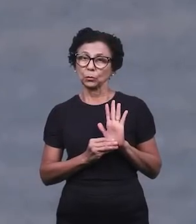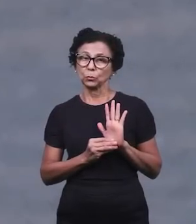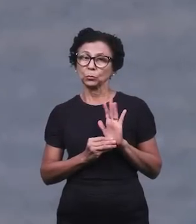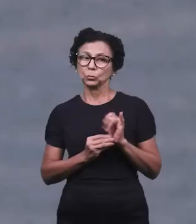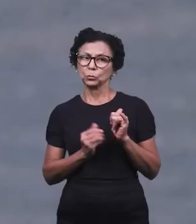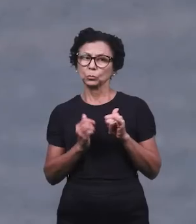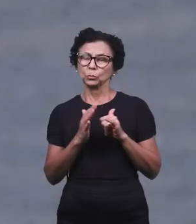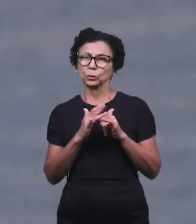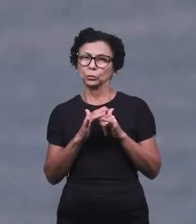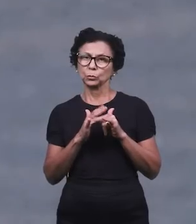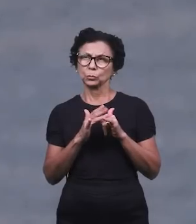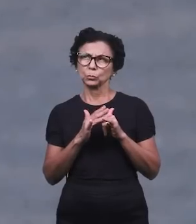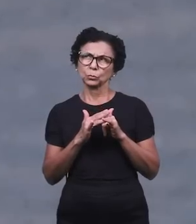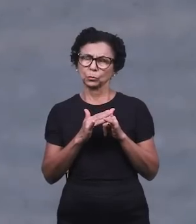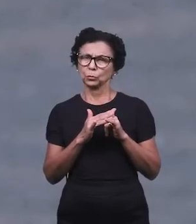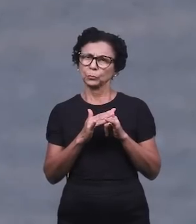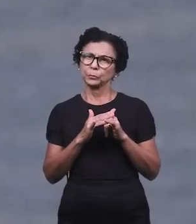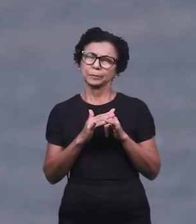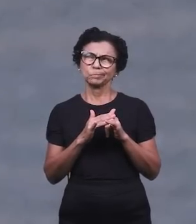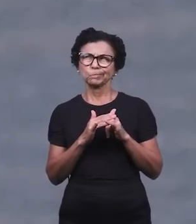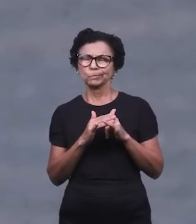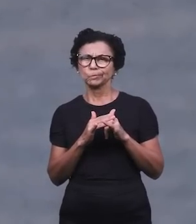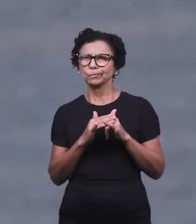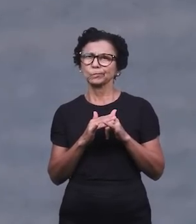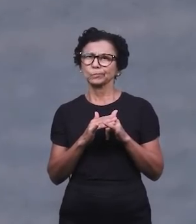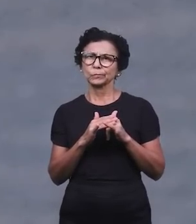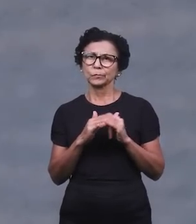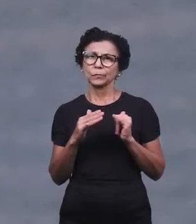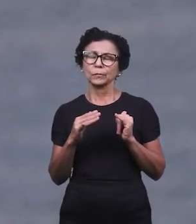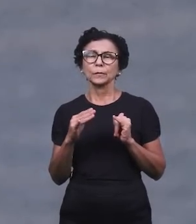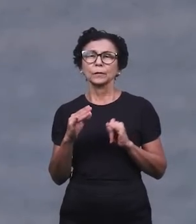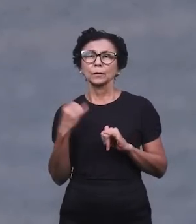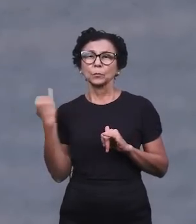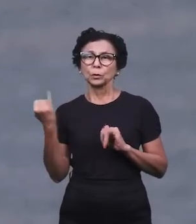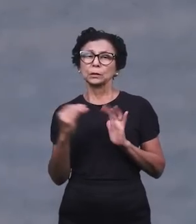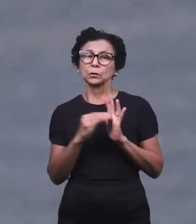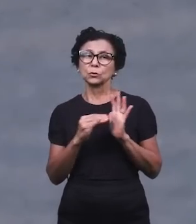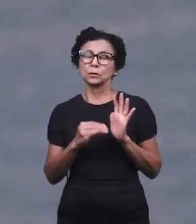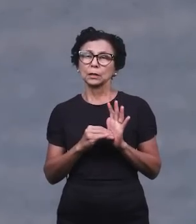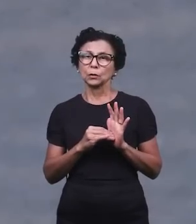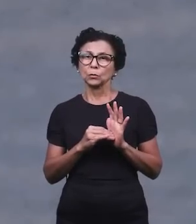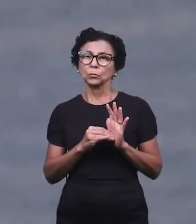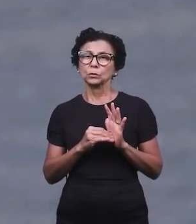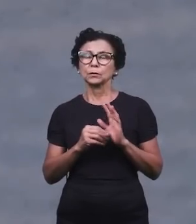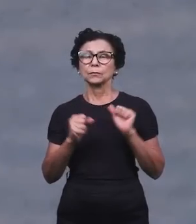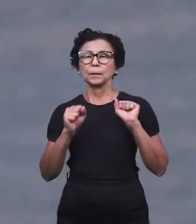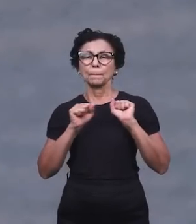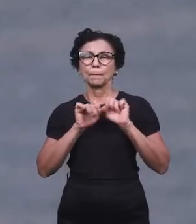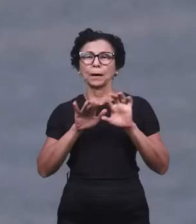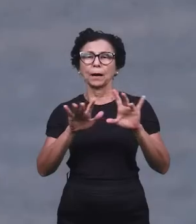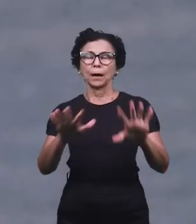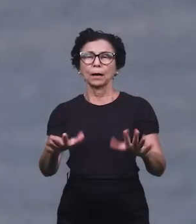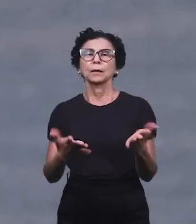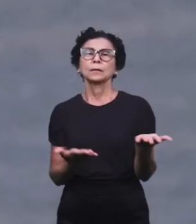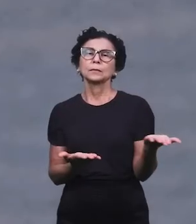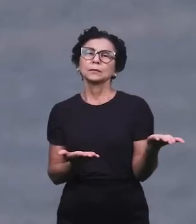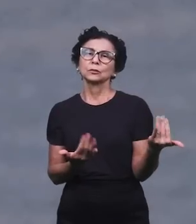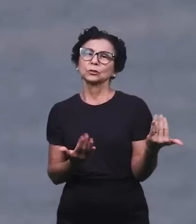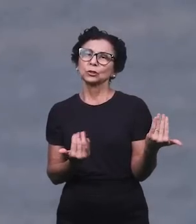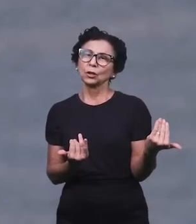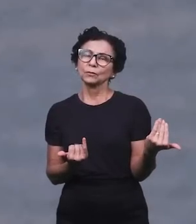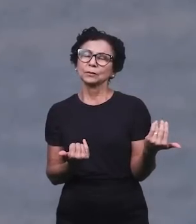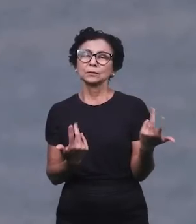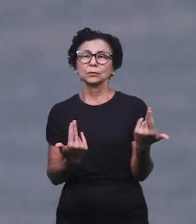O YouTube vai entender que é um conteúdo relevante e vai apresentar, oferecer para outros jovens que, como você, estão